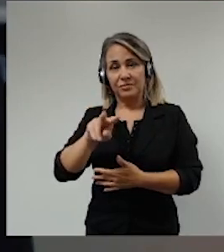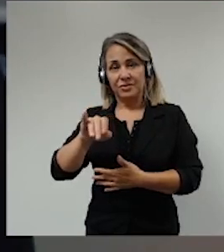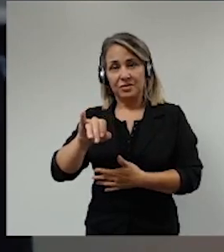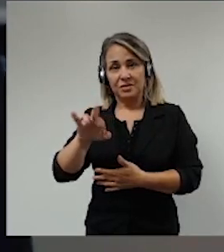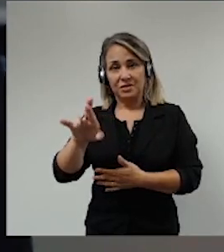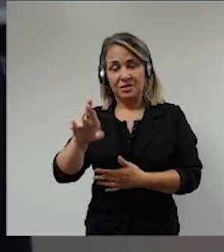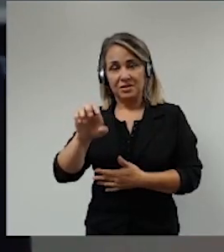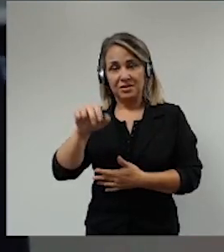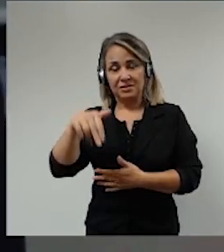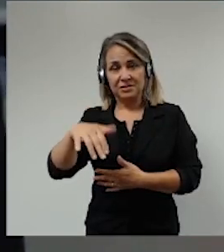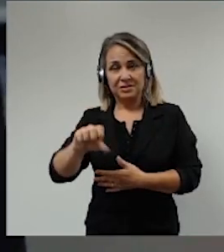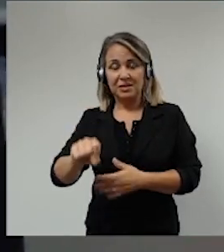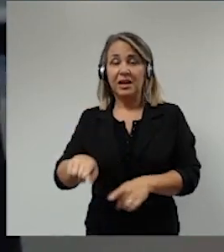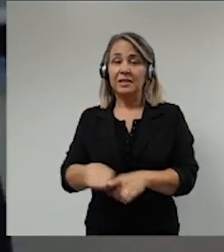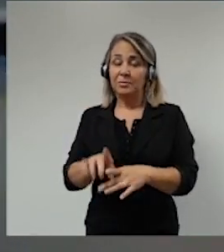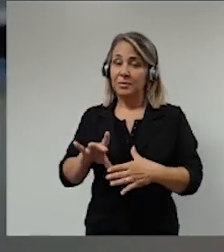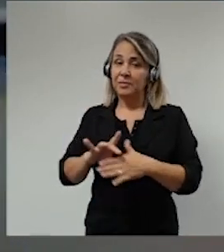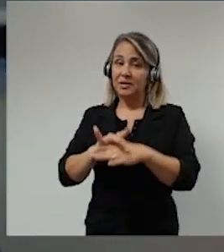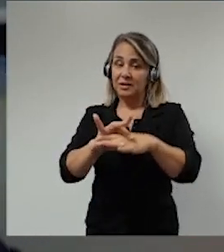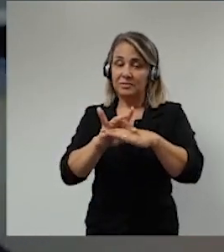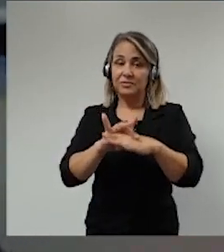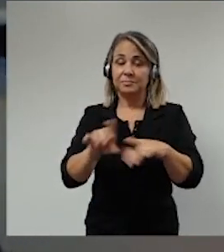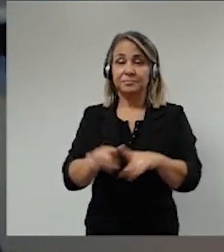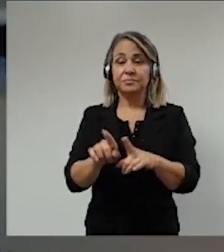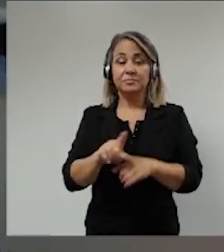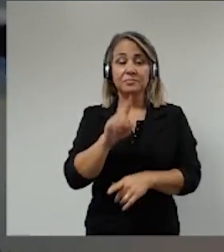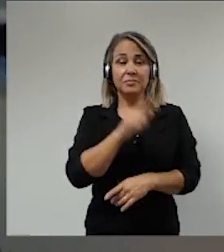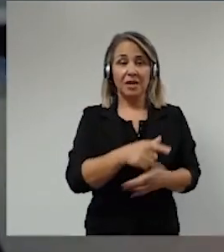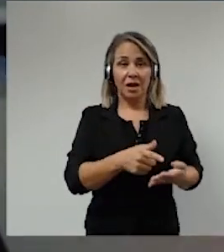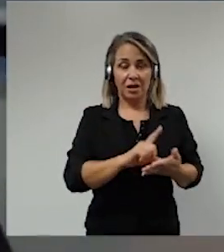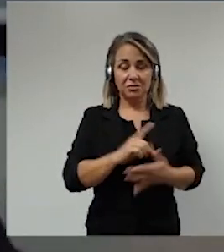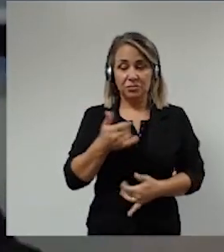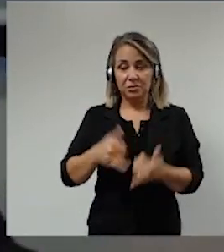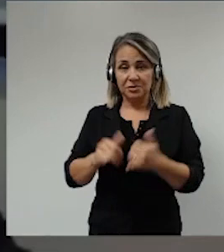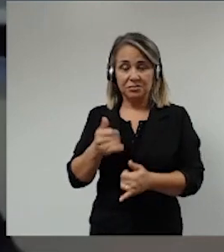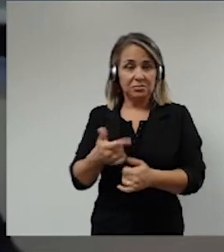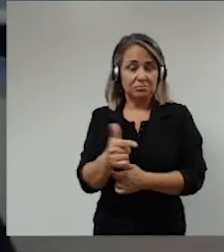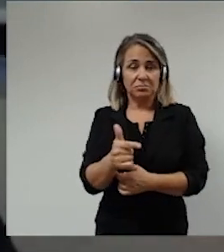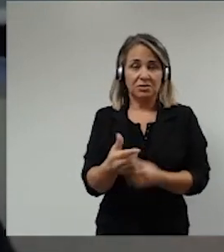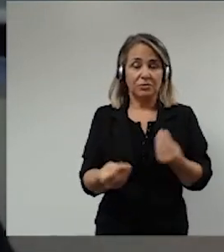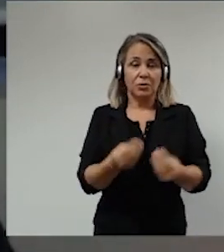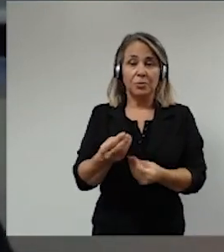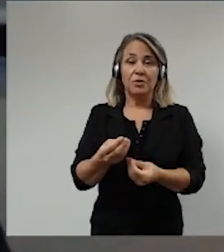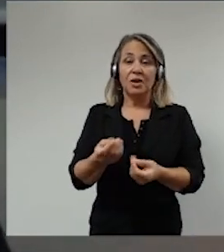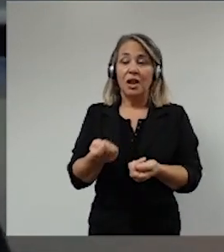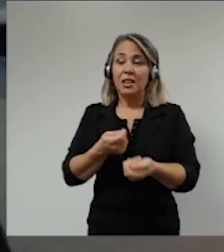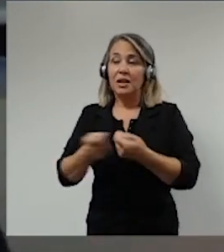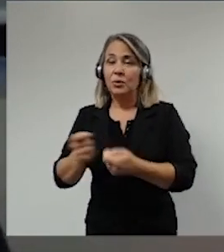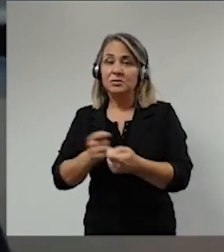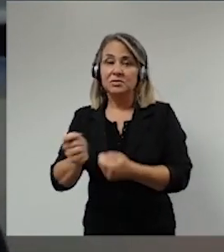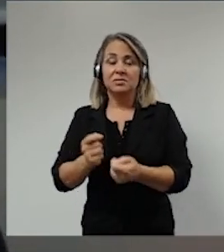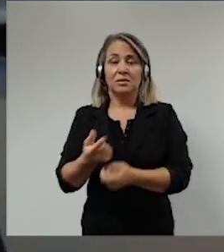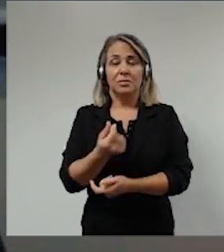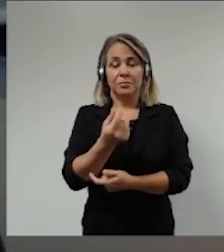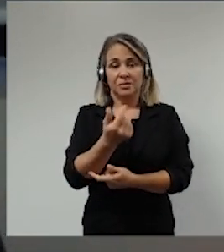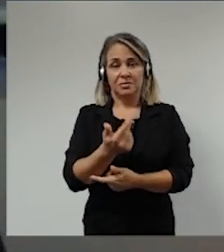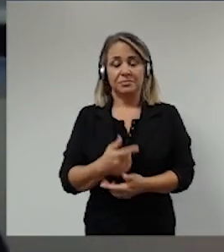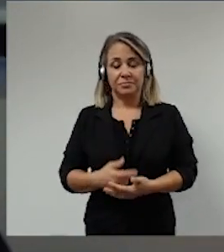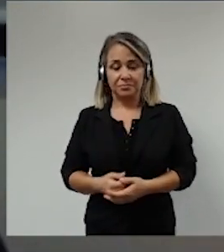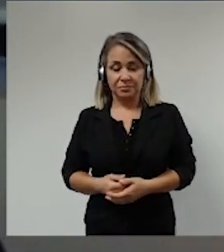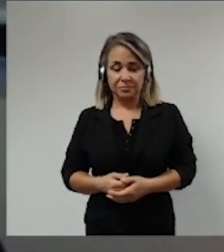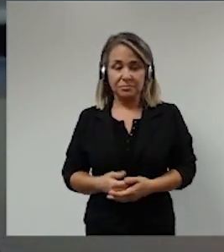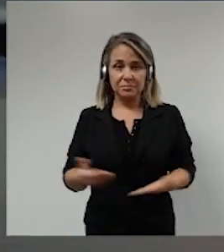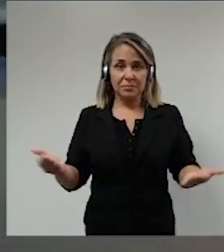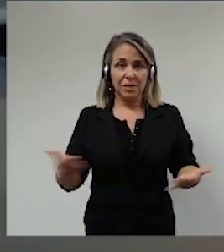porque naquela ocasião o laboratório não teve flexibilidade na negociação do preço. Nesse sentido, há alguns projetos de lei em andamento no